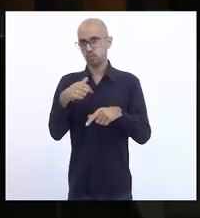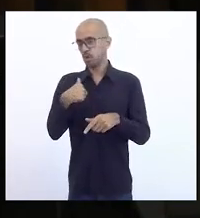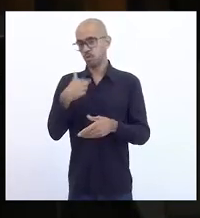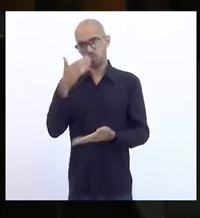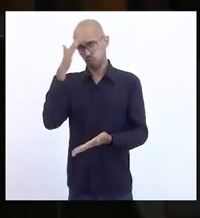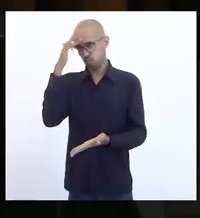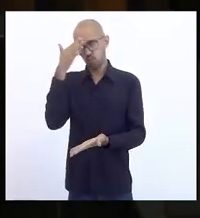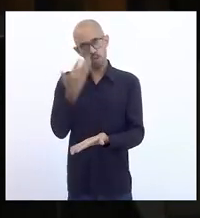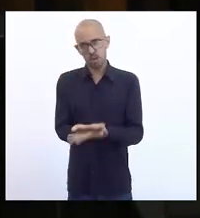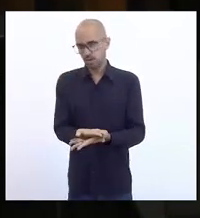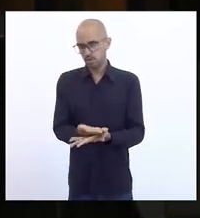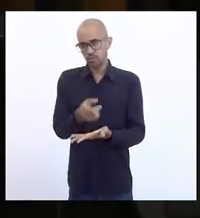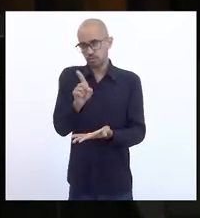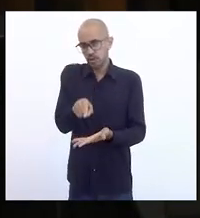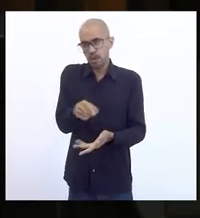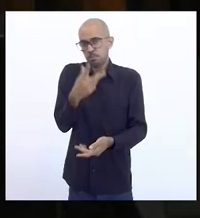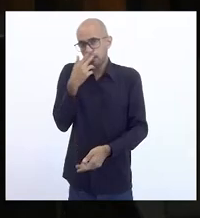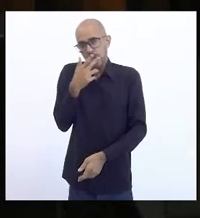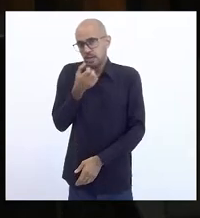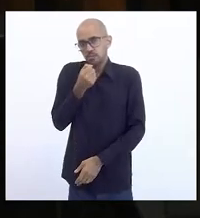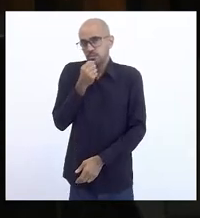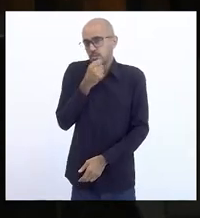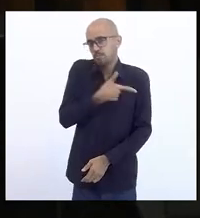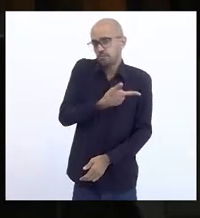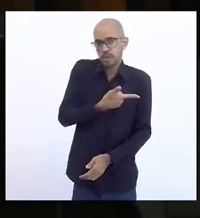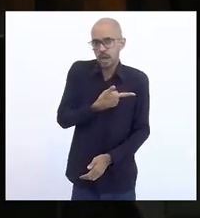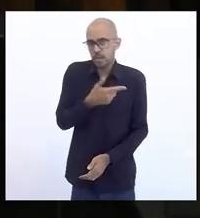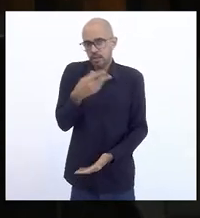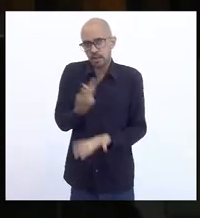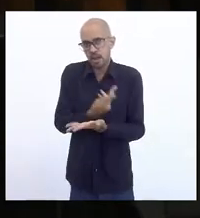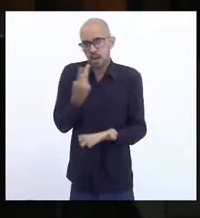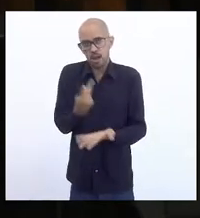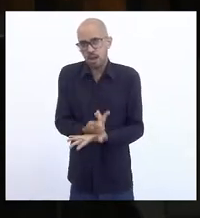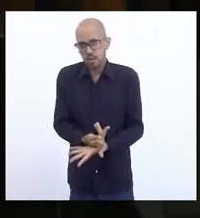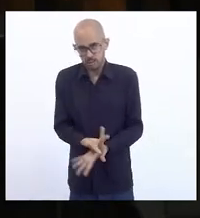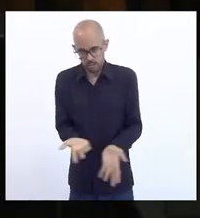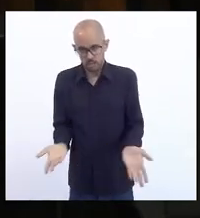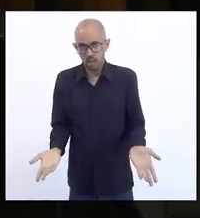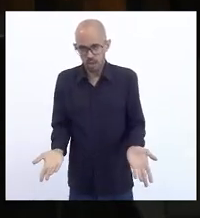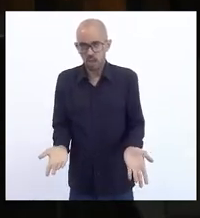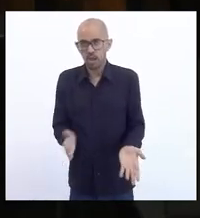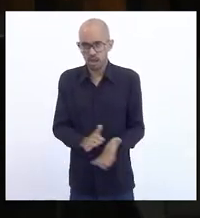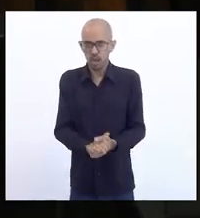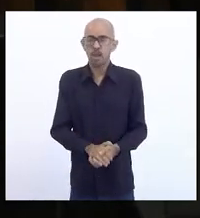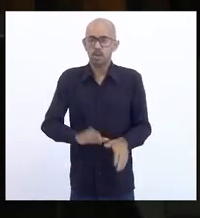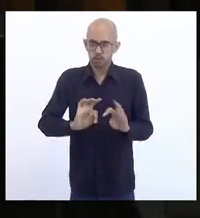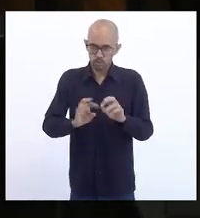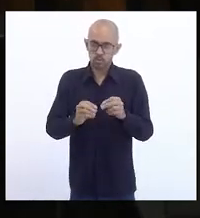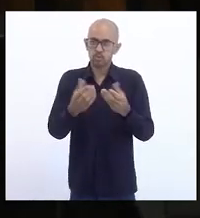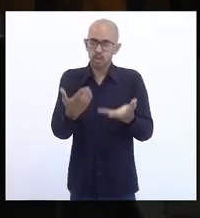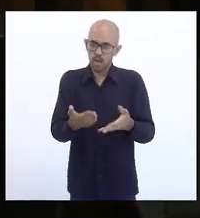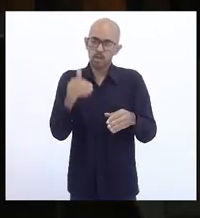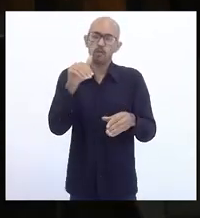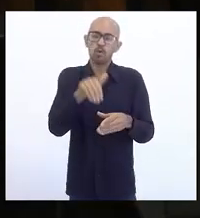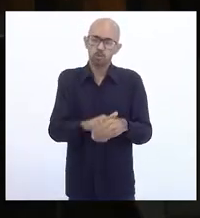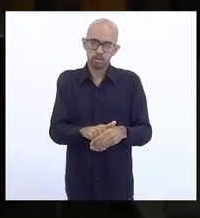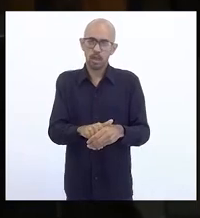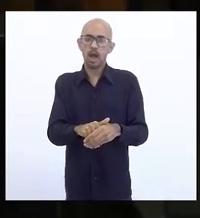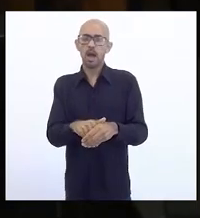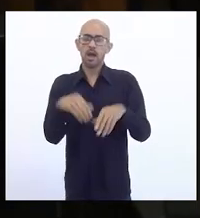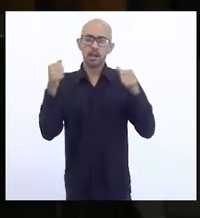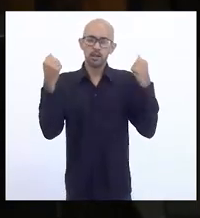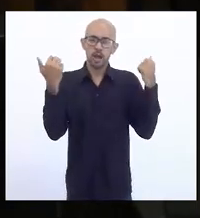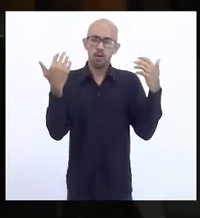quase contar uma piada de mau gosto. Claro que todo mundo quer votar com